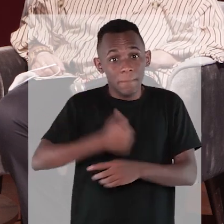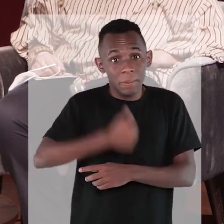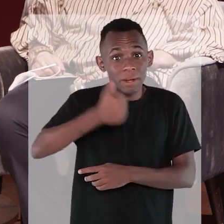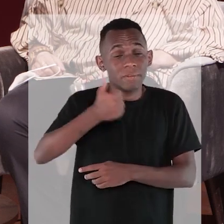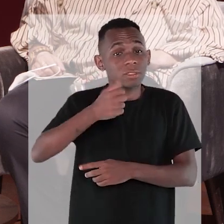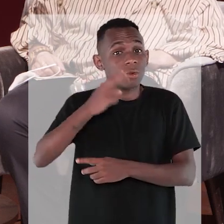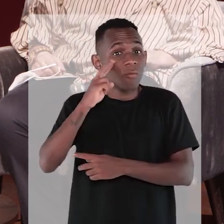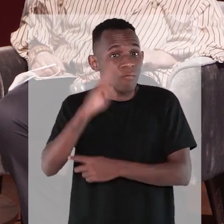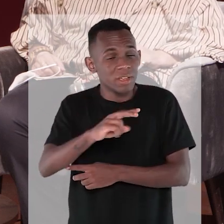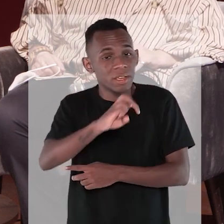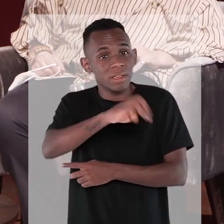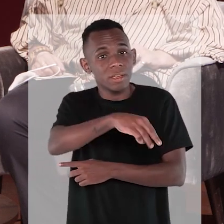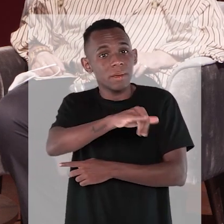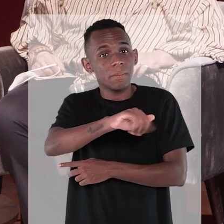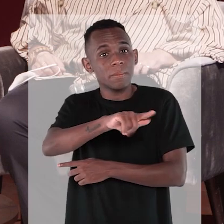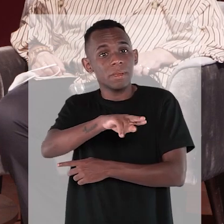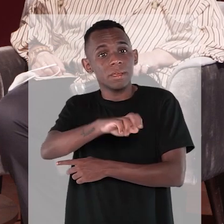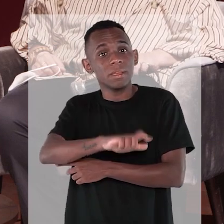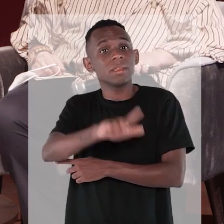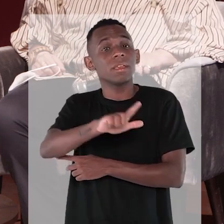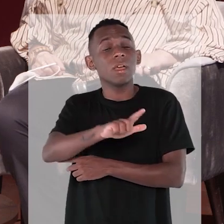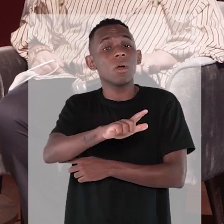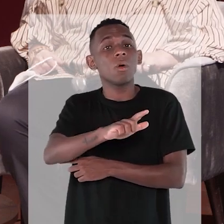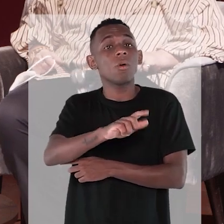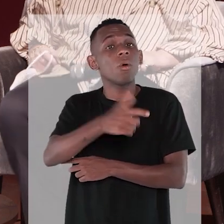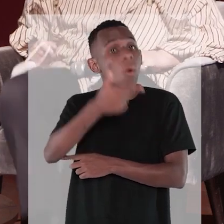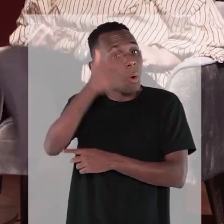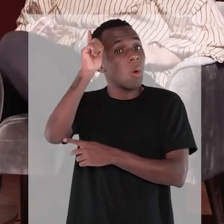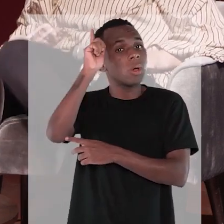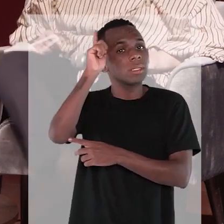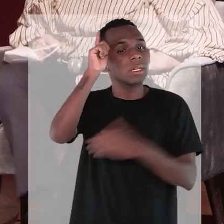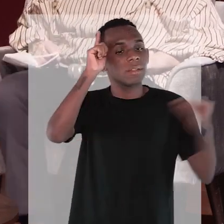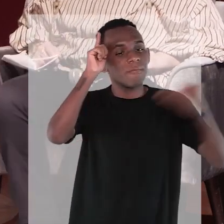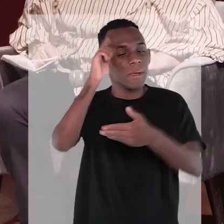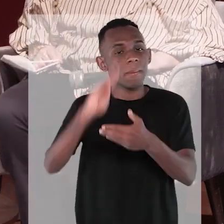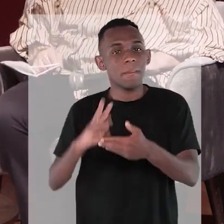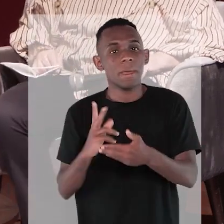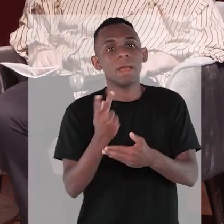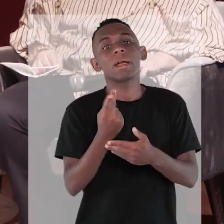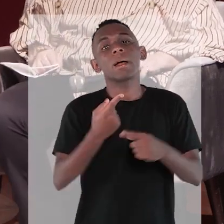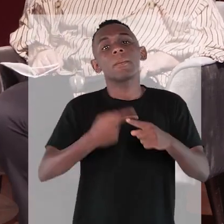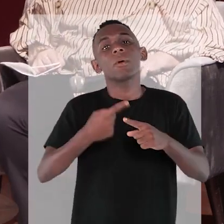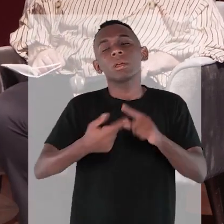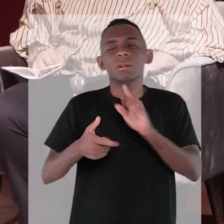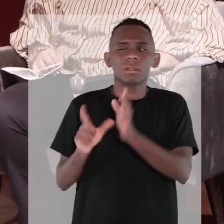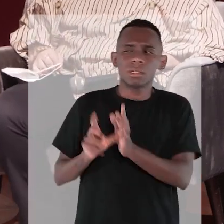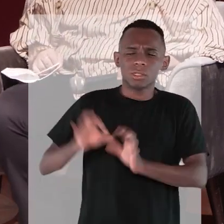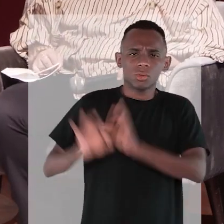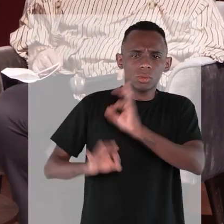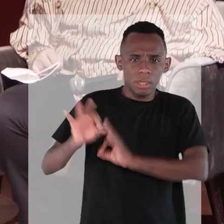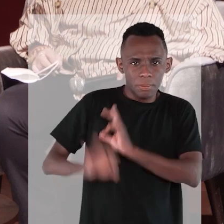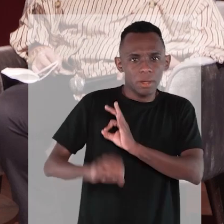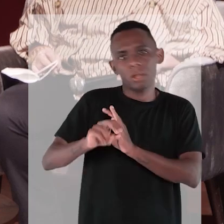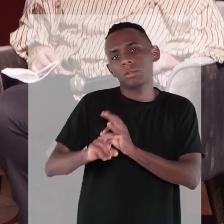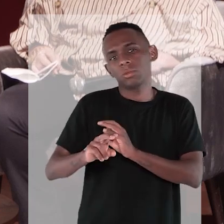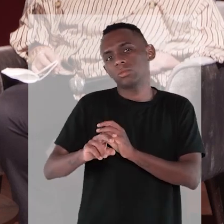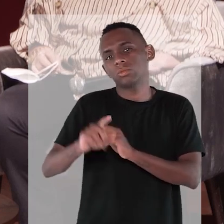ontem, quando ele chegou a Belo Horizonte, porque todo o trabalho anterior foi feito, né, de forma